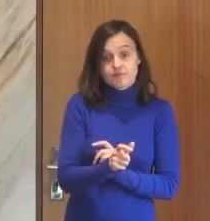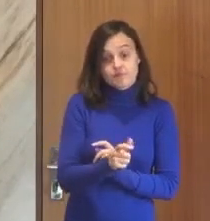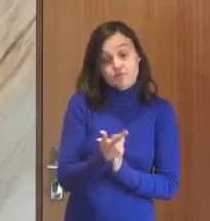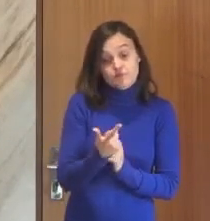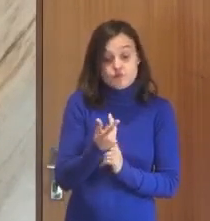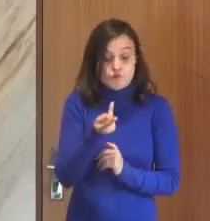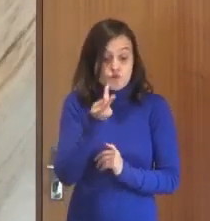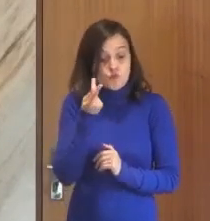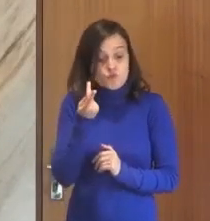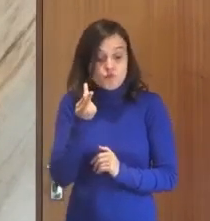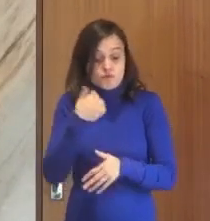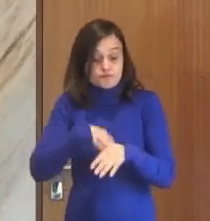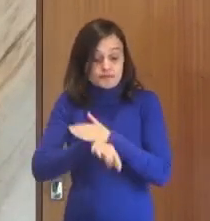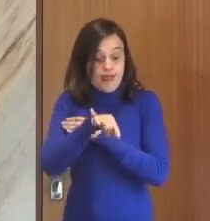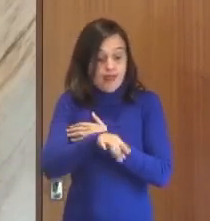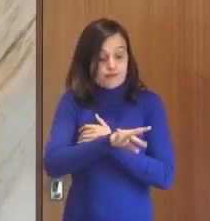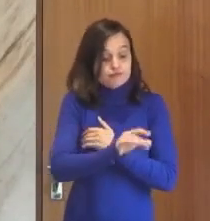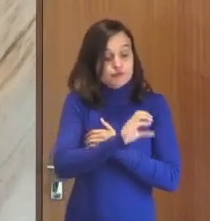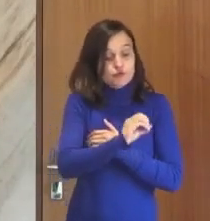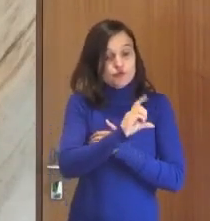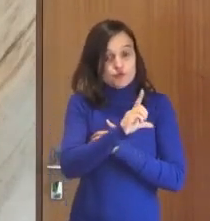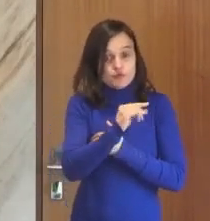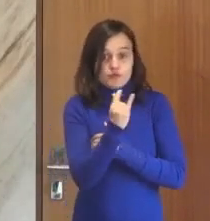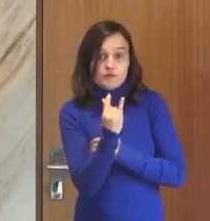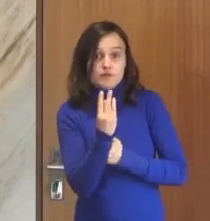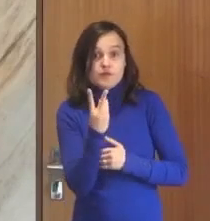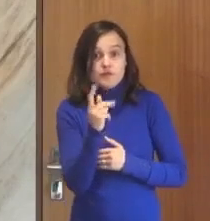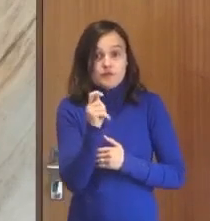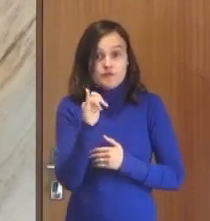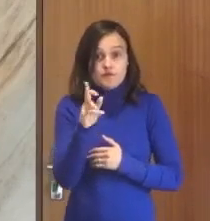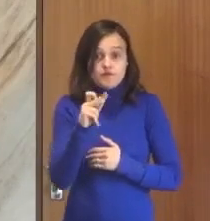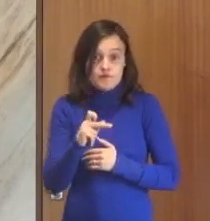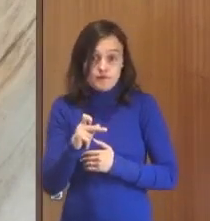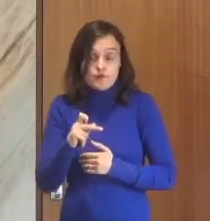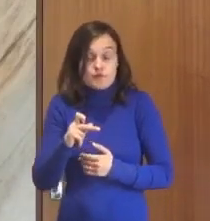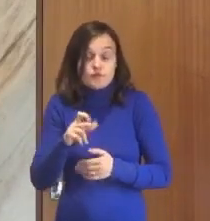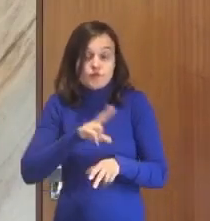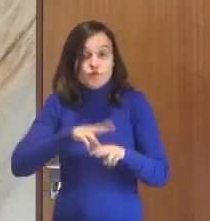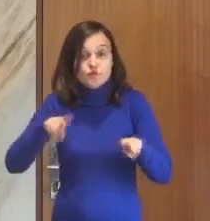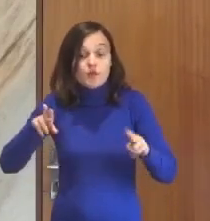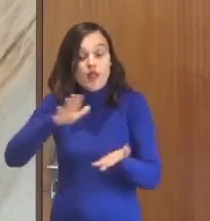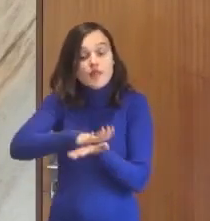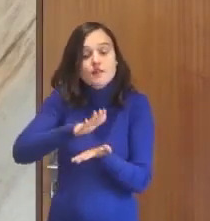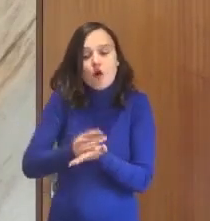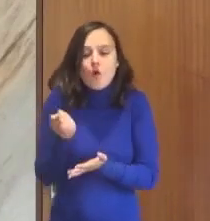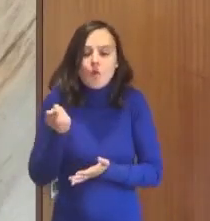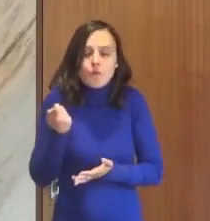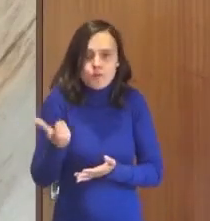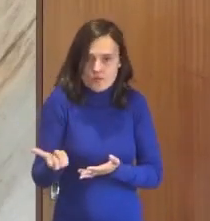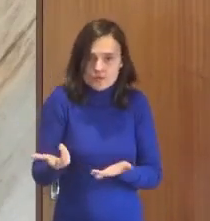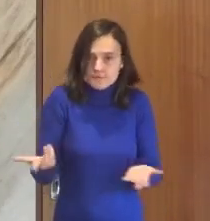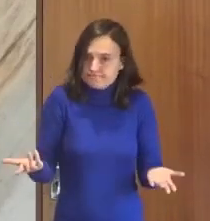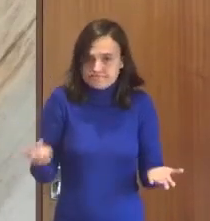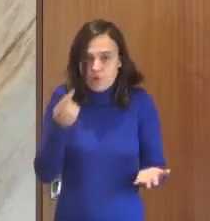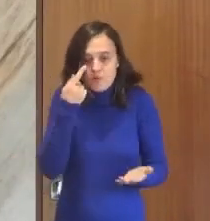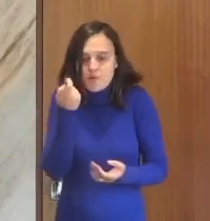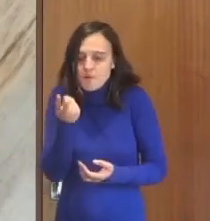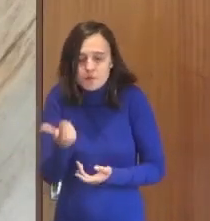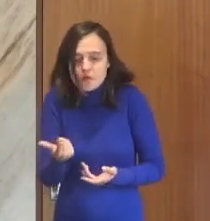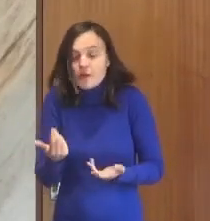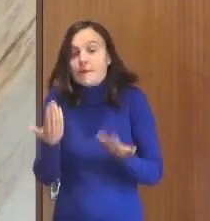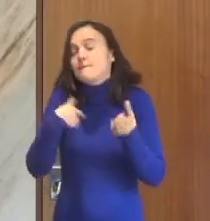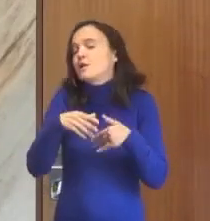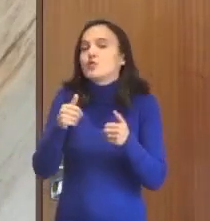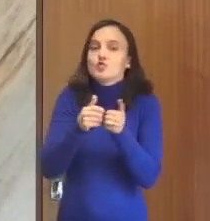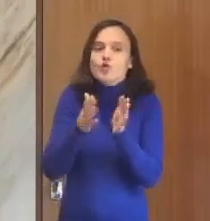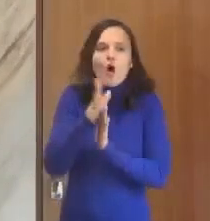oliveirense. Como poderemos calcular, há poucas edições que tenham chegado até nós, são todas muito